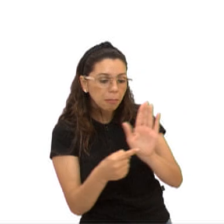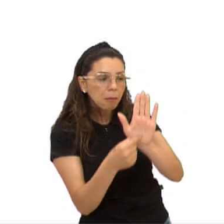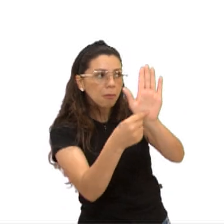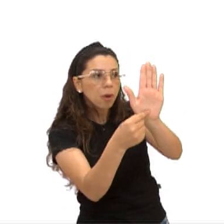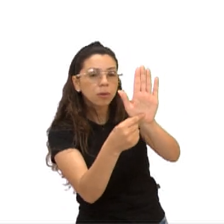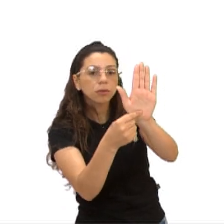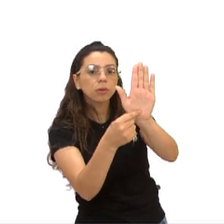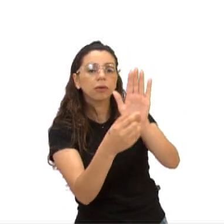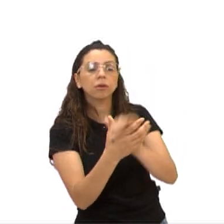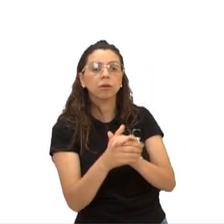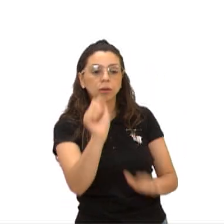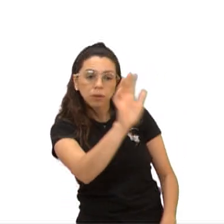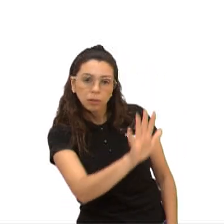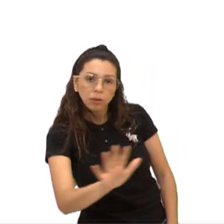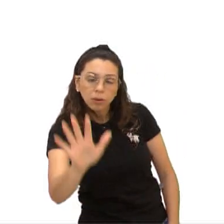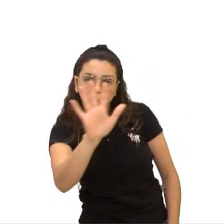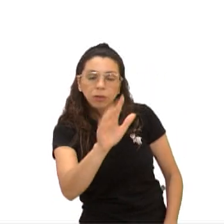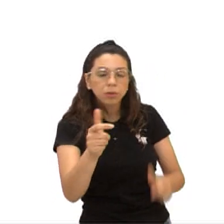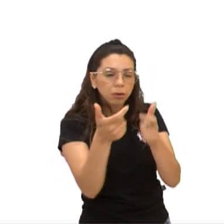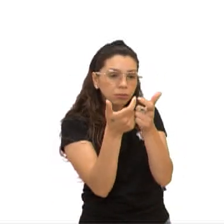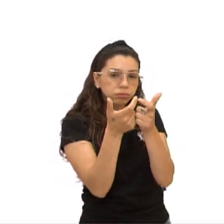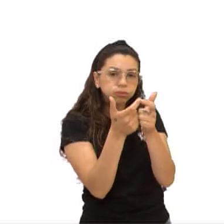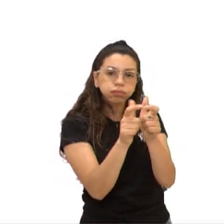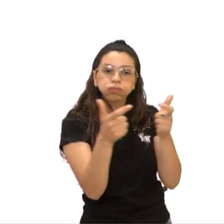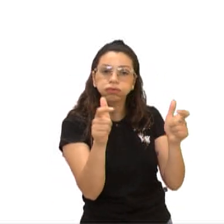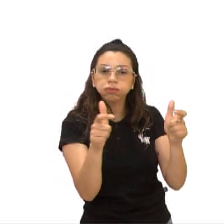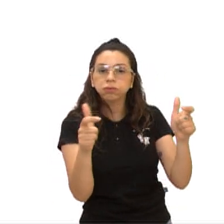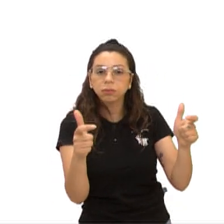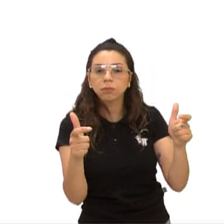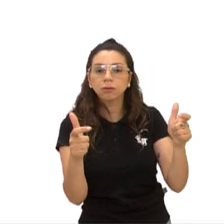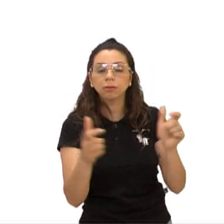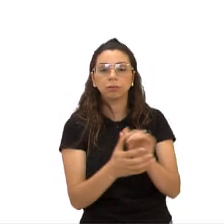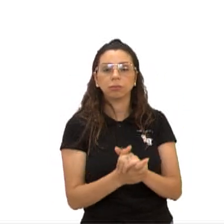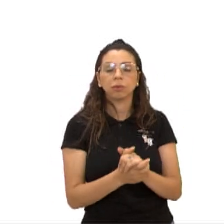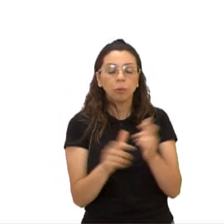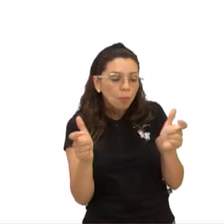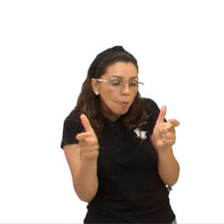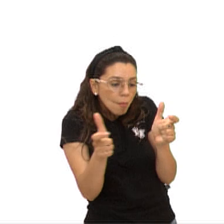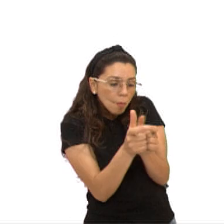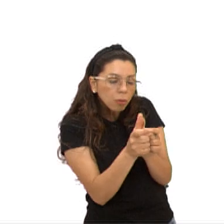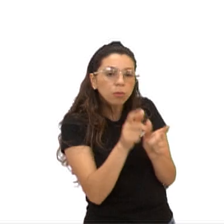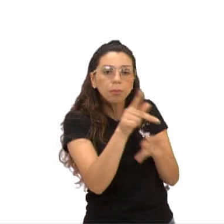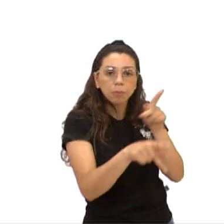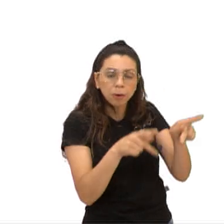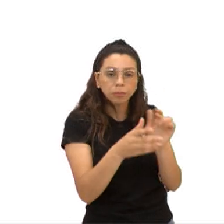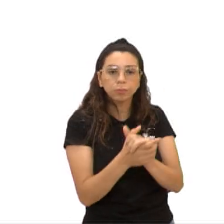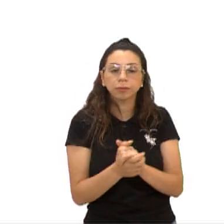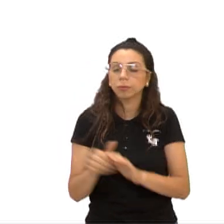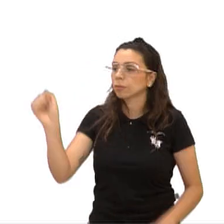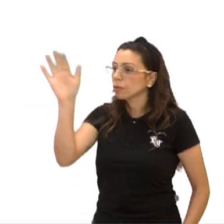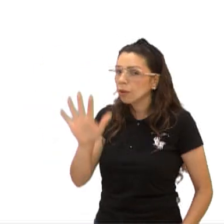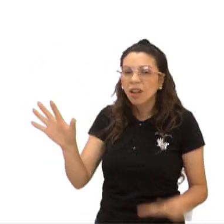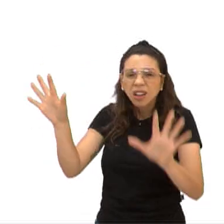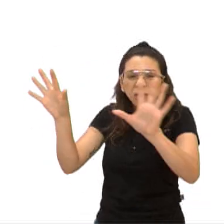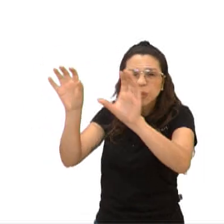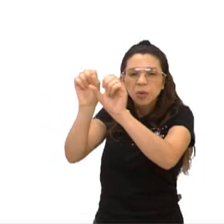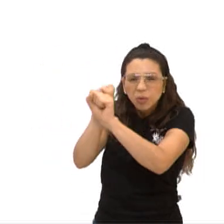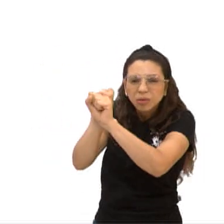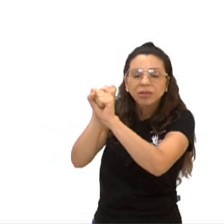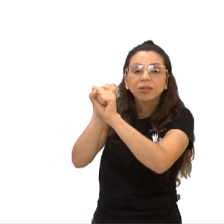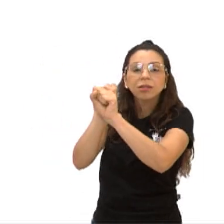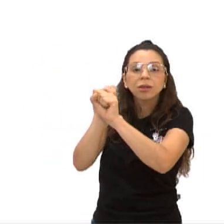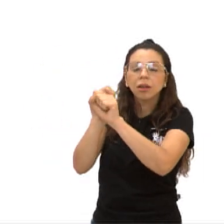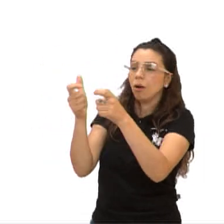mostram regiões densamente mais pouco povoadas. E já as áreas com tonalidade mais